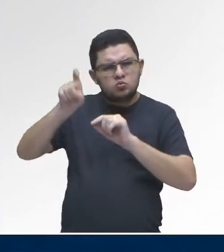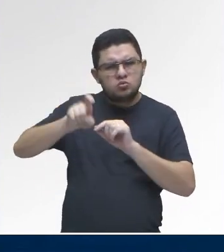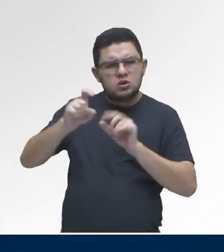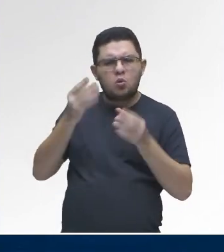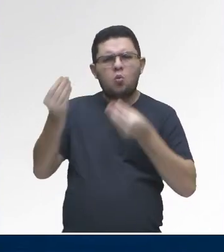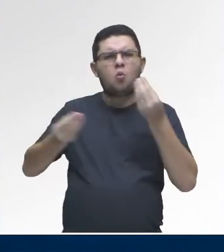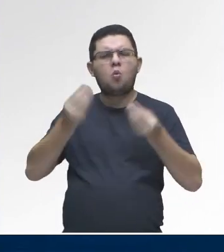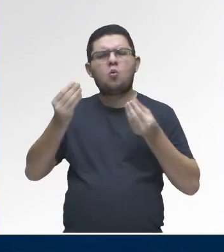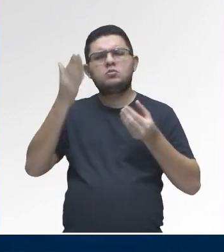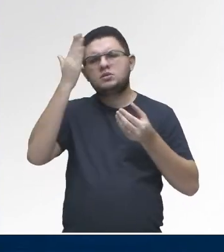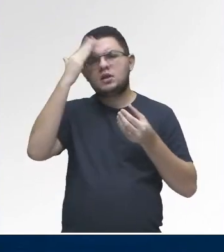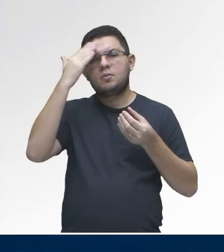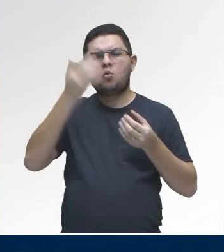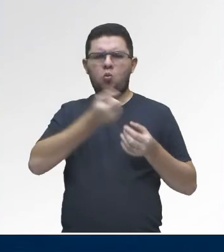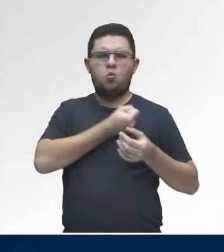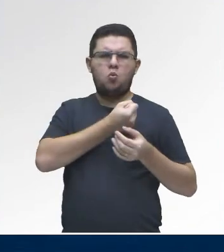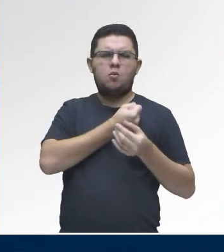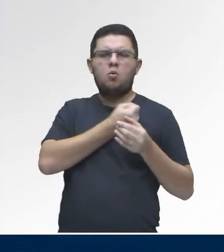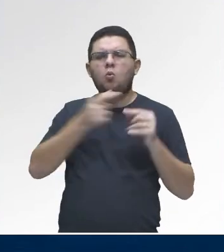Eu tenho a equação aqui,